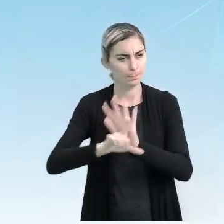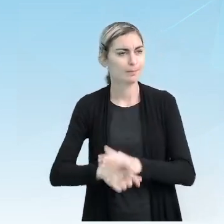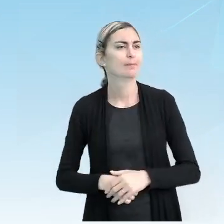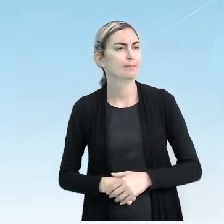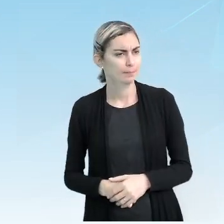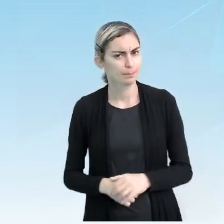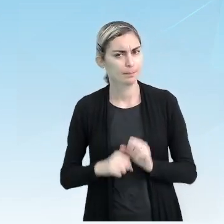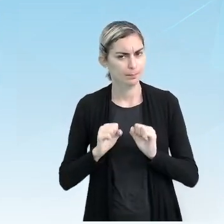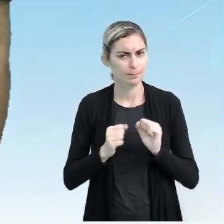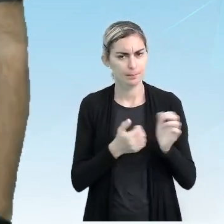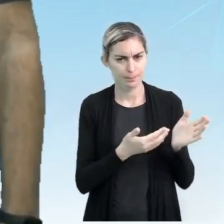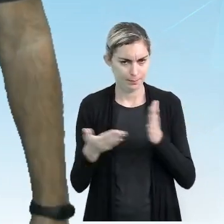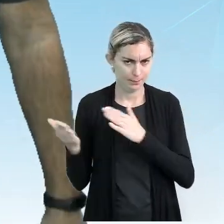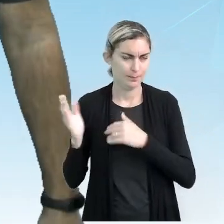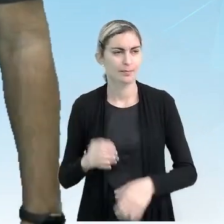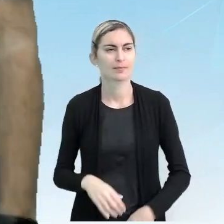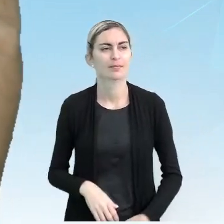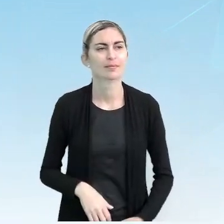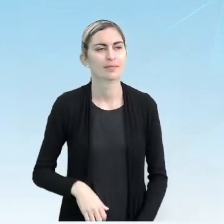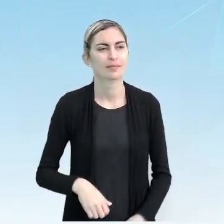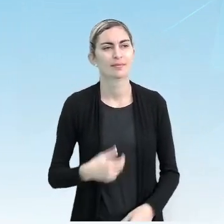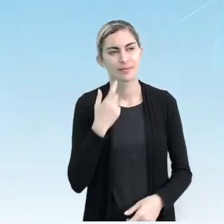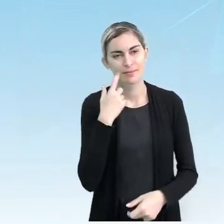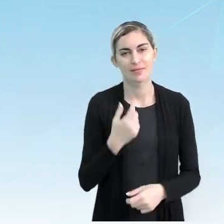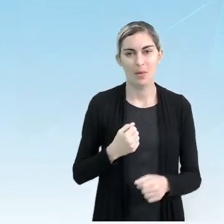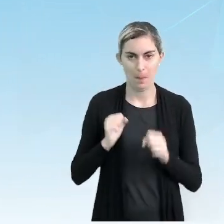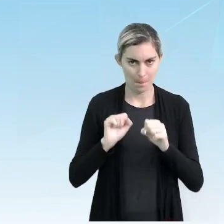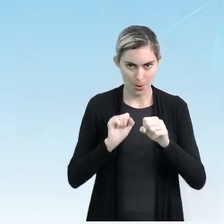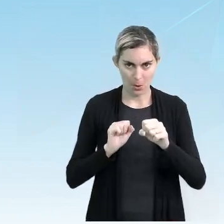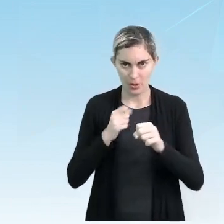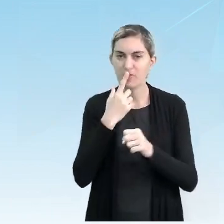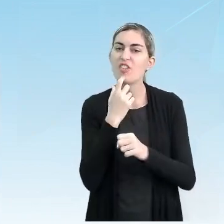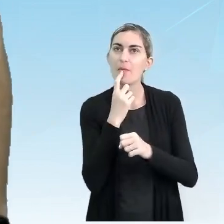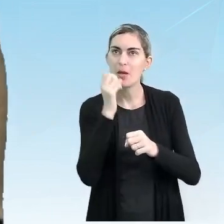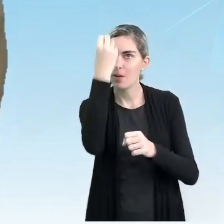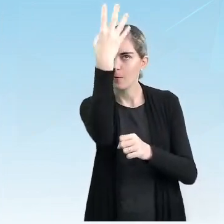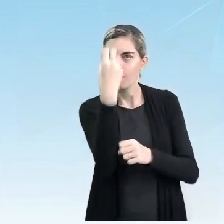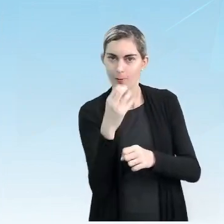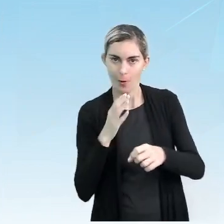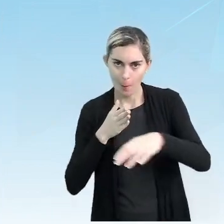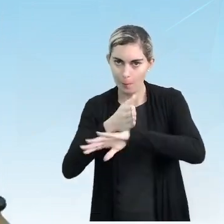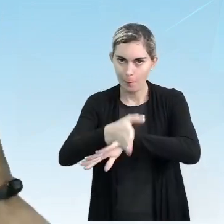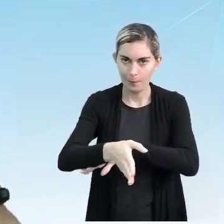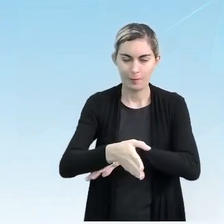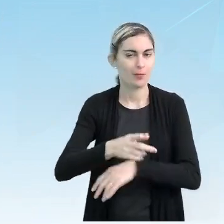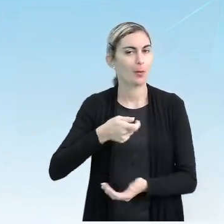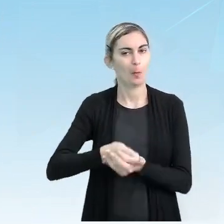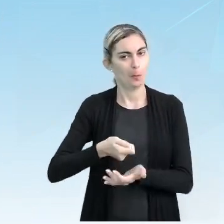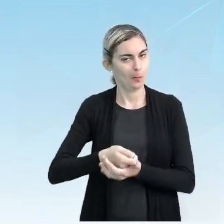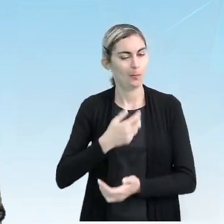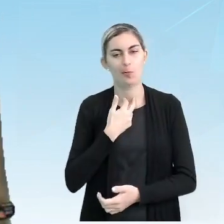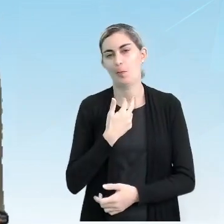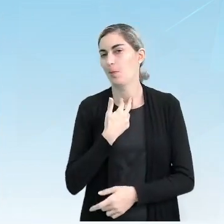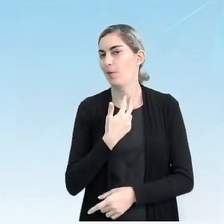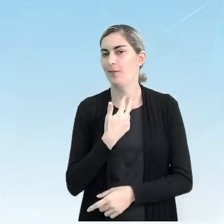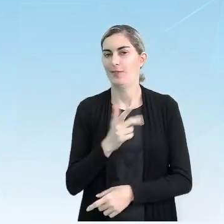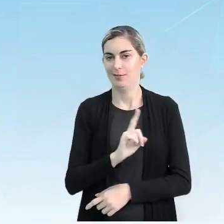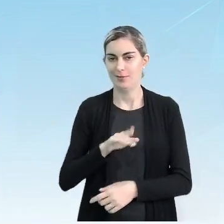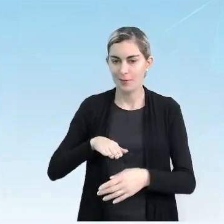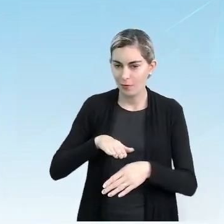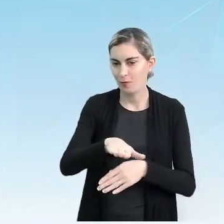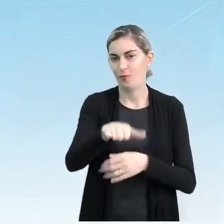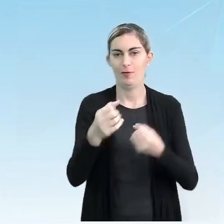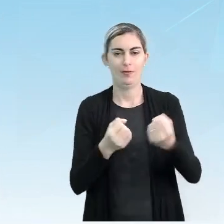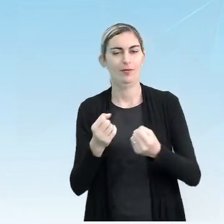passar o sinal vermelho? Não pode, não. Passar o sinal vermelho, não. Tá? Ou melhor, não deve passar, né? Não pode, não deve. Professor, outra questão